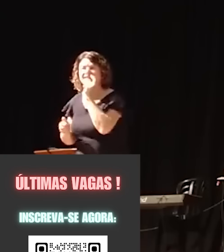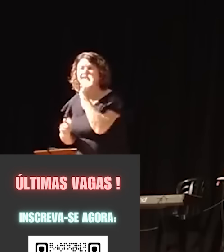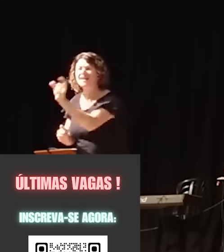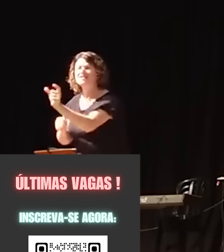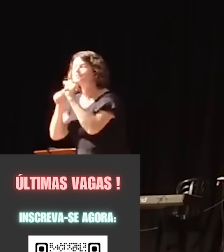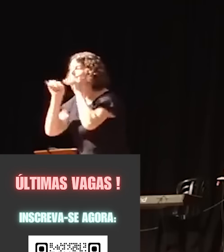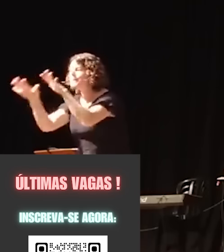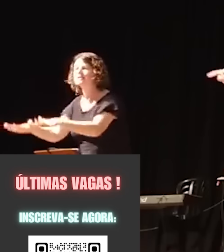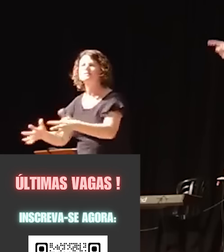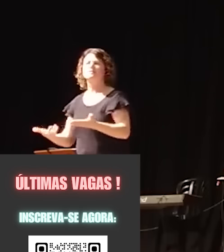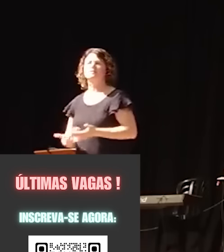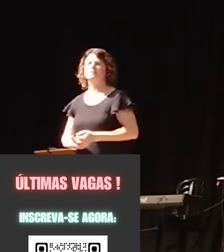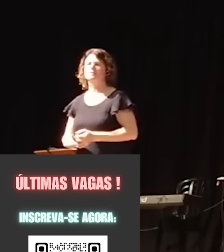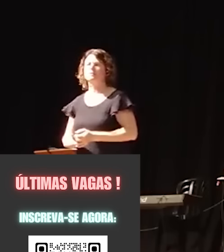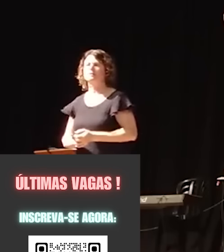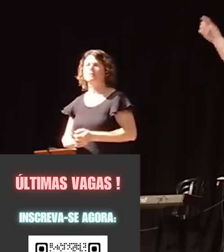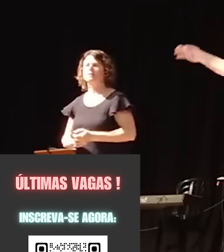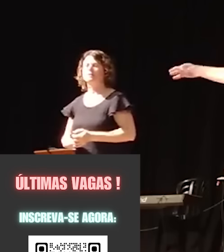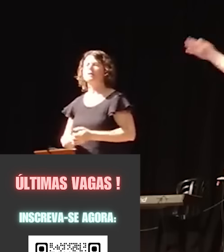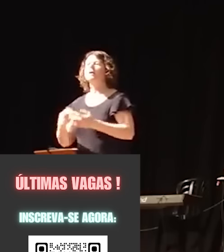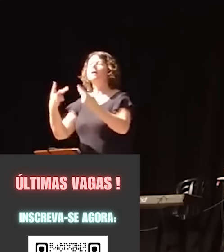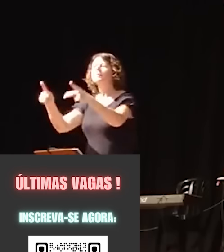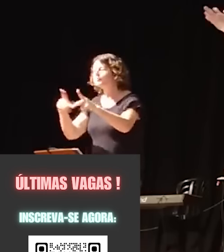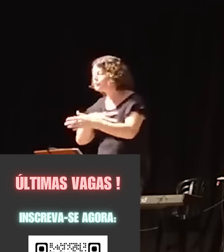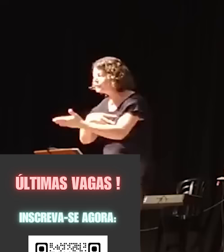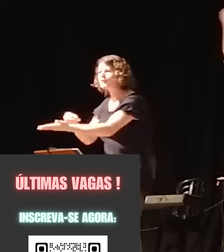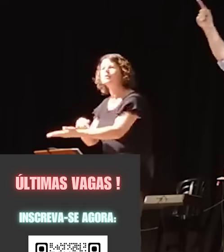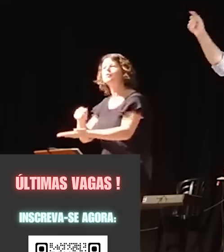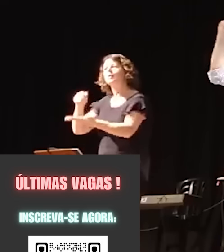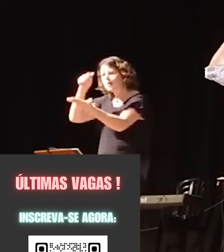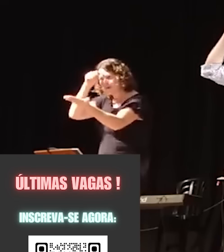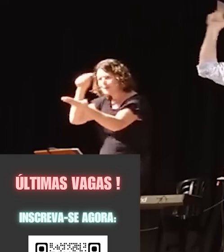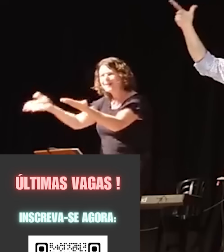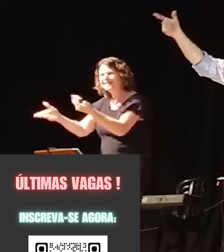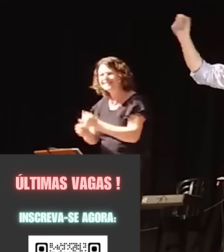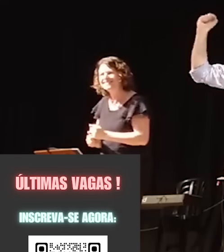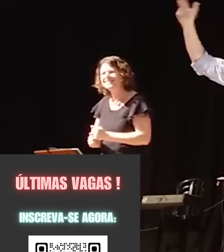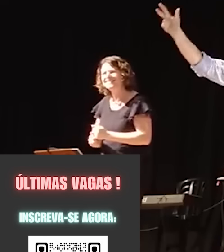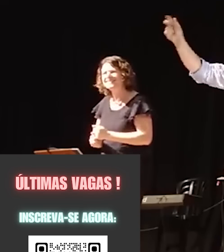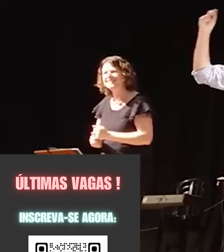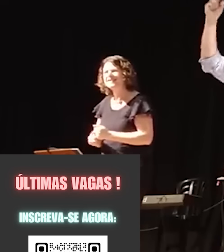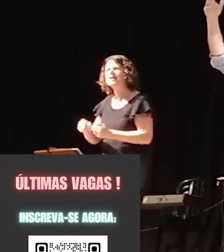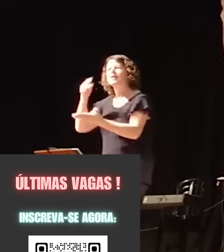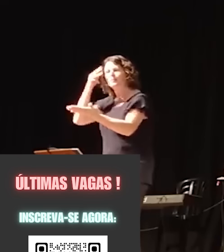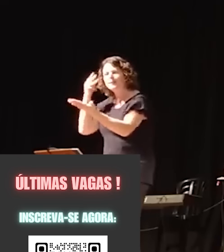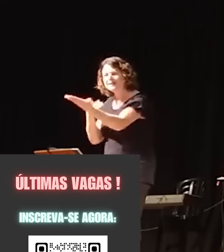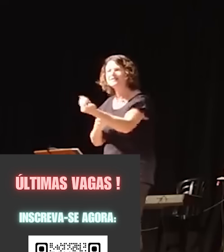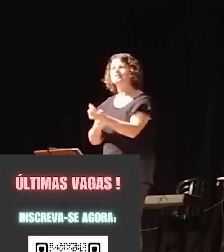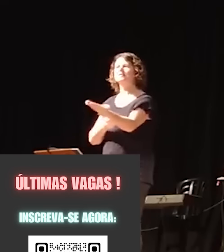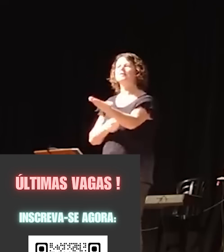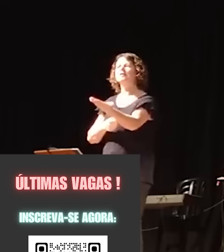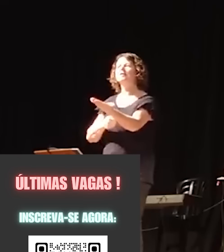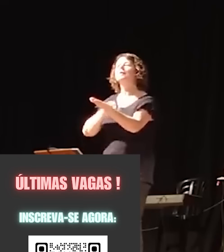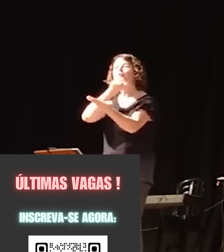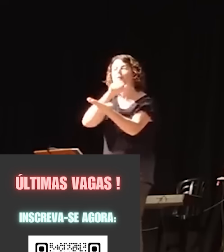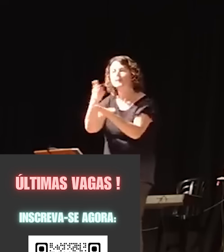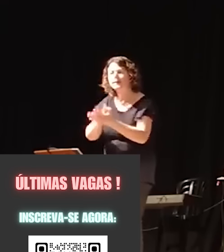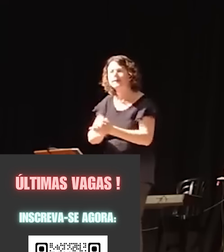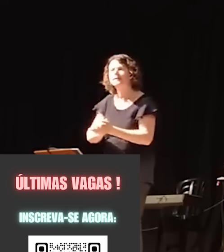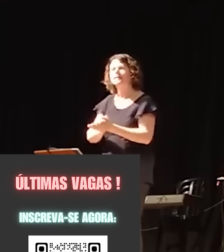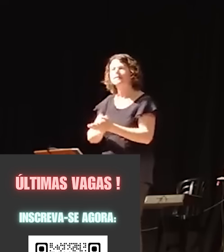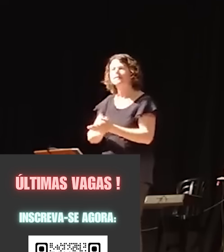bênção onde ele estiver Senhor aonde ele estiver eu lanço uma palavra de benção sobre a vida dele de liberdade de cura de fim